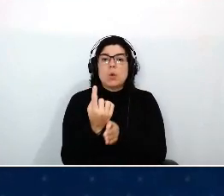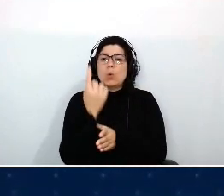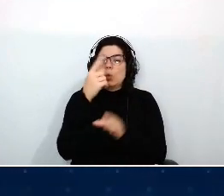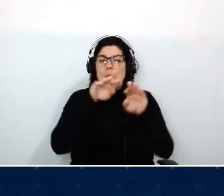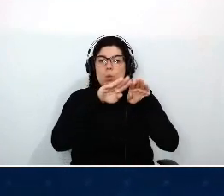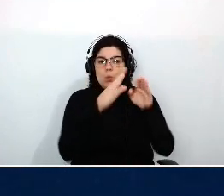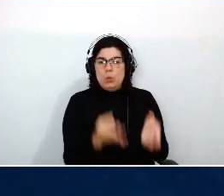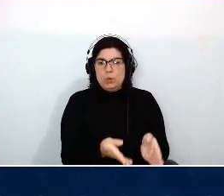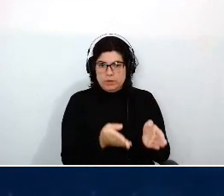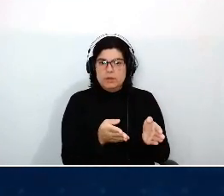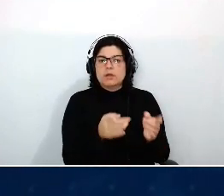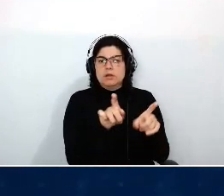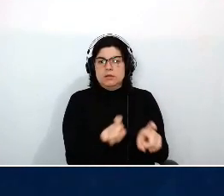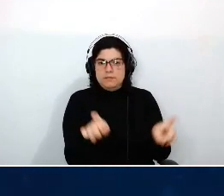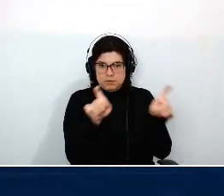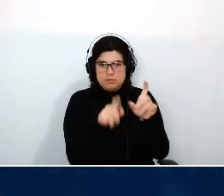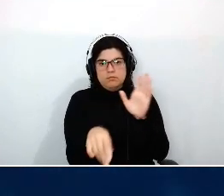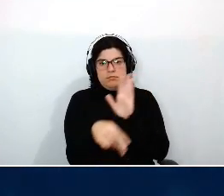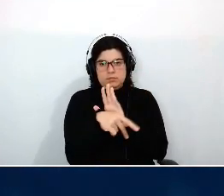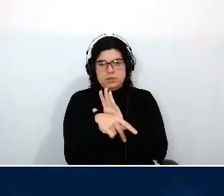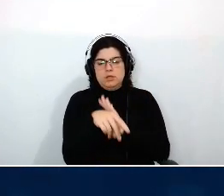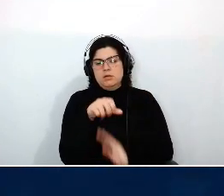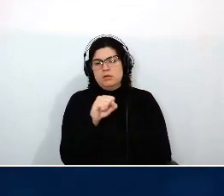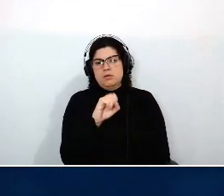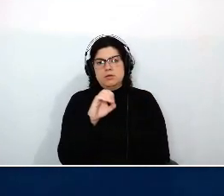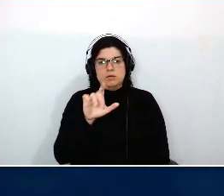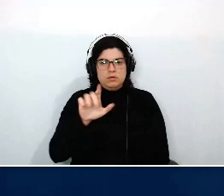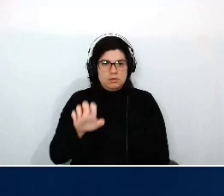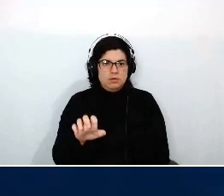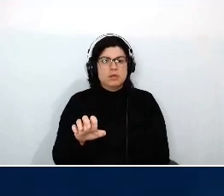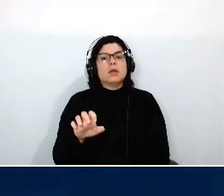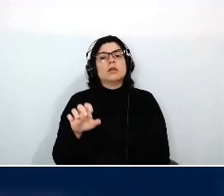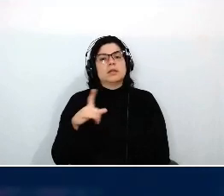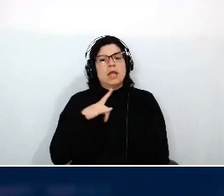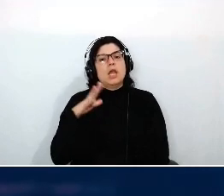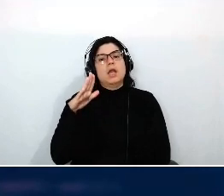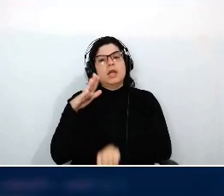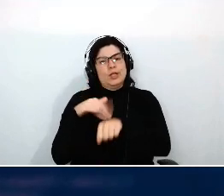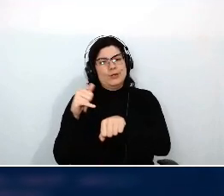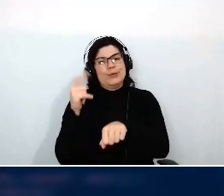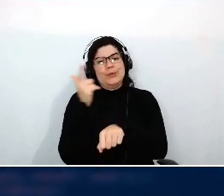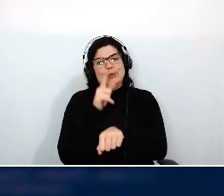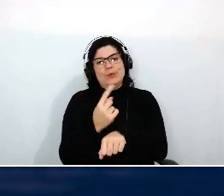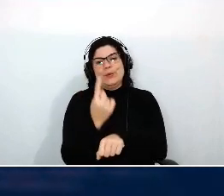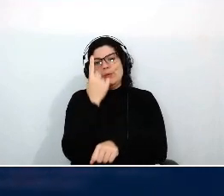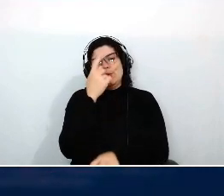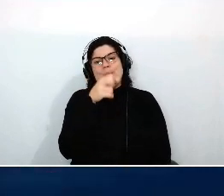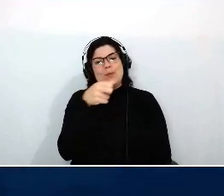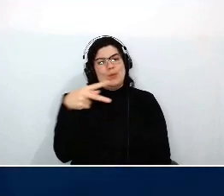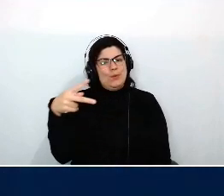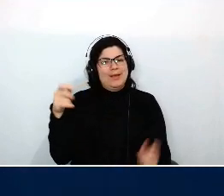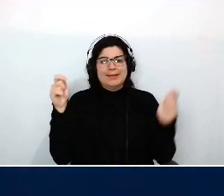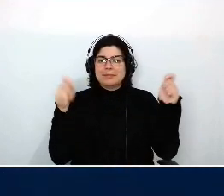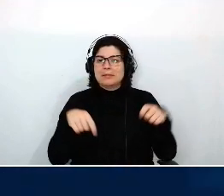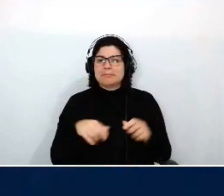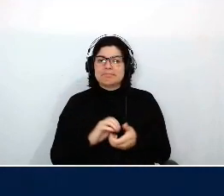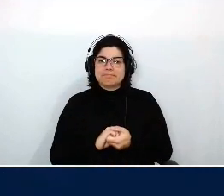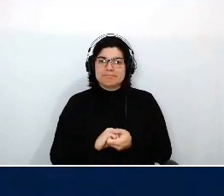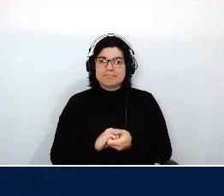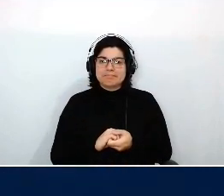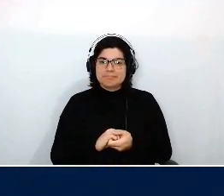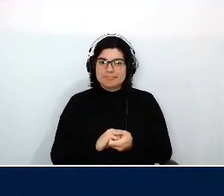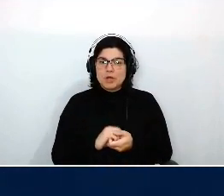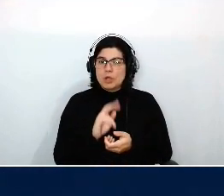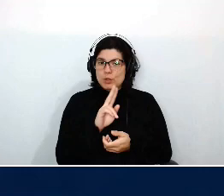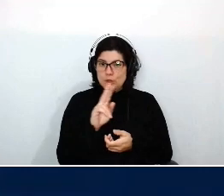coroutina da Soli. E é só você chamar esse cara e você já tem um aplicativo. Então, cara, tirando o namespace e